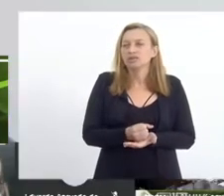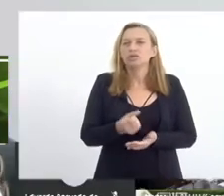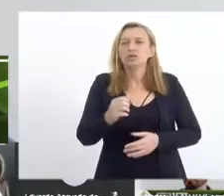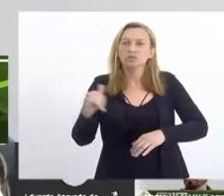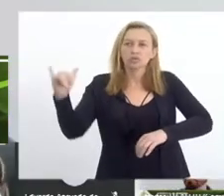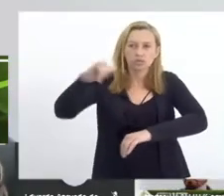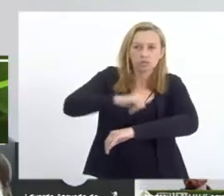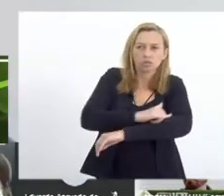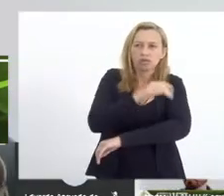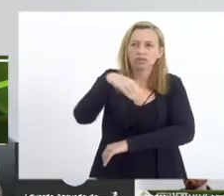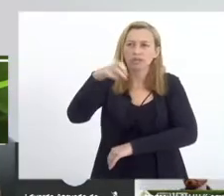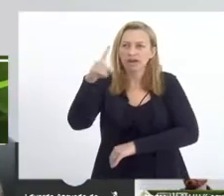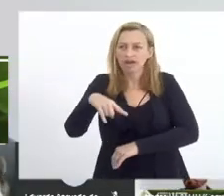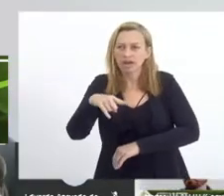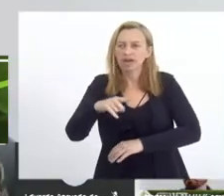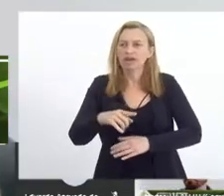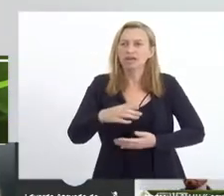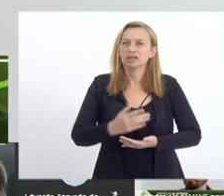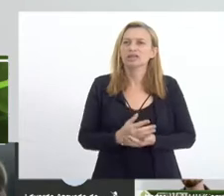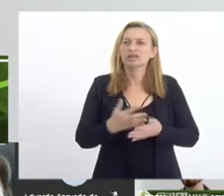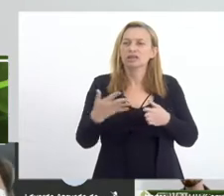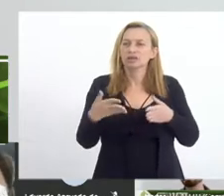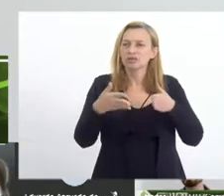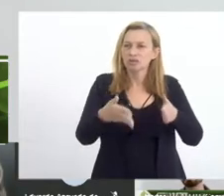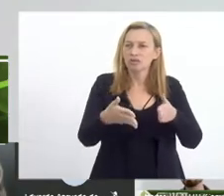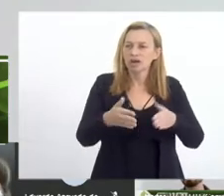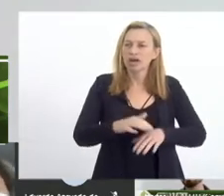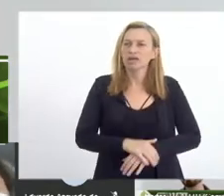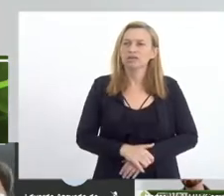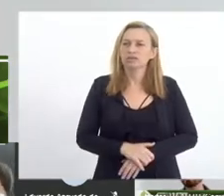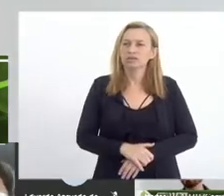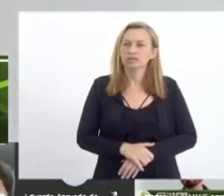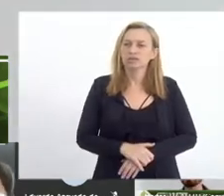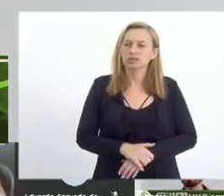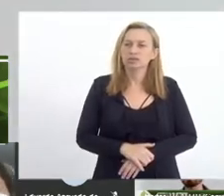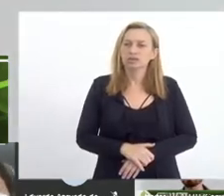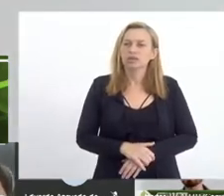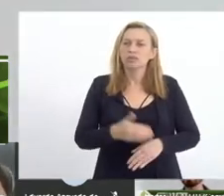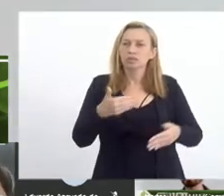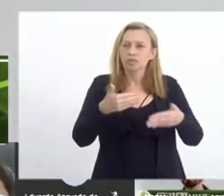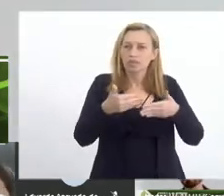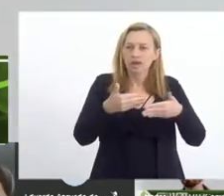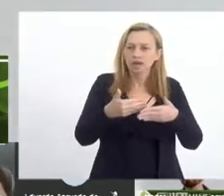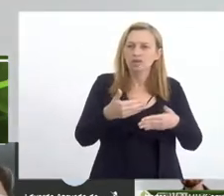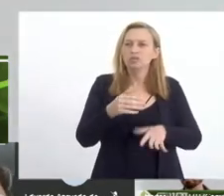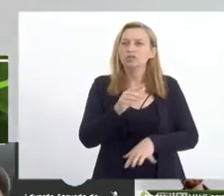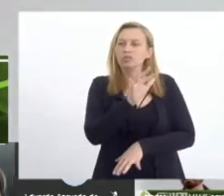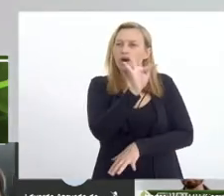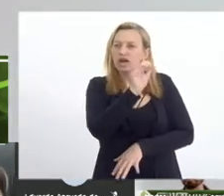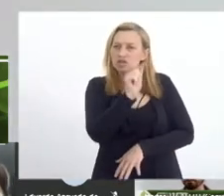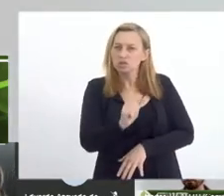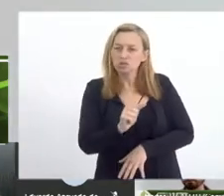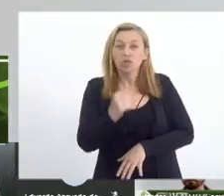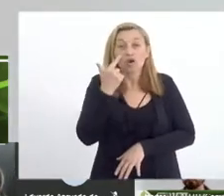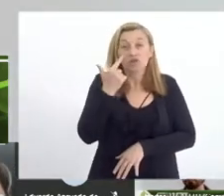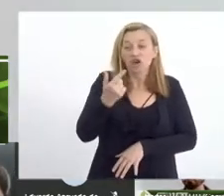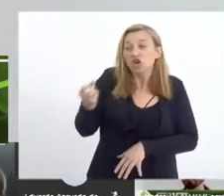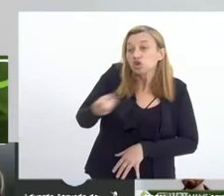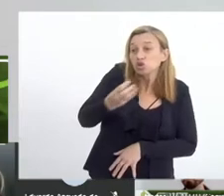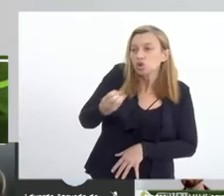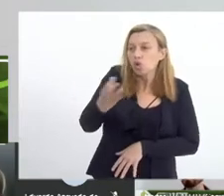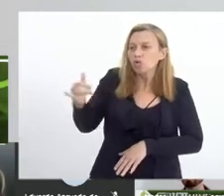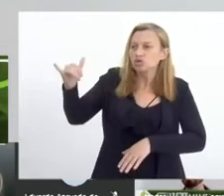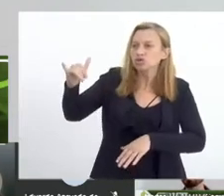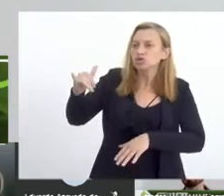Macaé está voltado para esse mês. Então, como eu falei no início, estamos em contato bem próximo com a Azul, tentando desenvolver novas rotas para o aeroporto. Hoje,